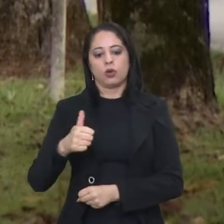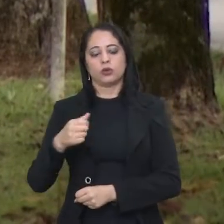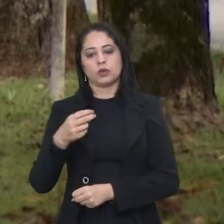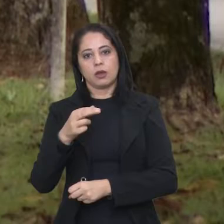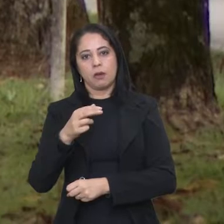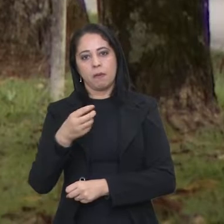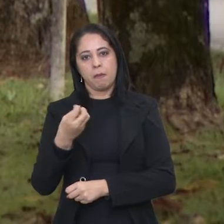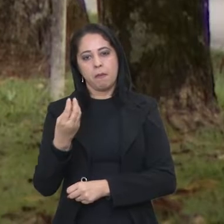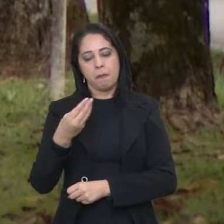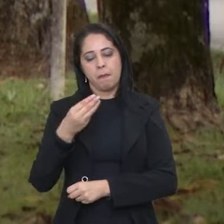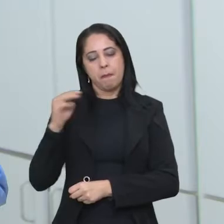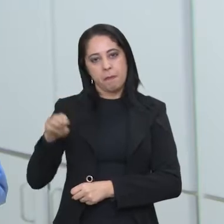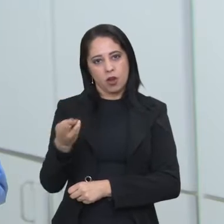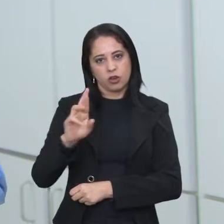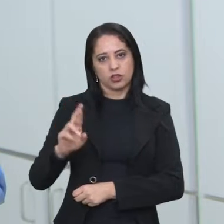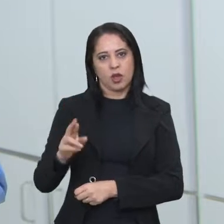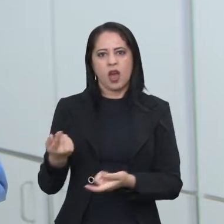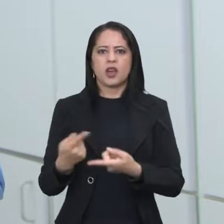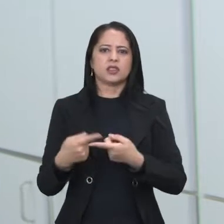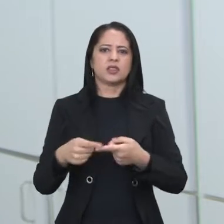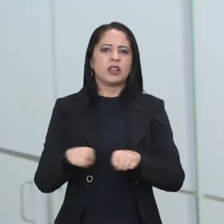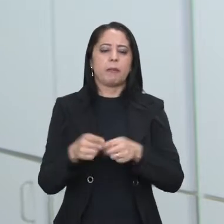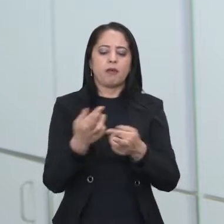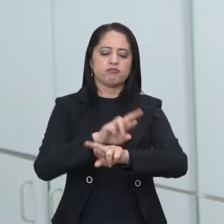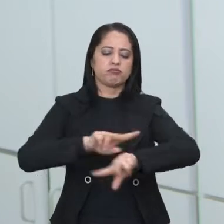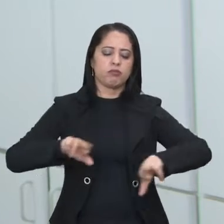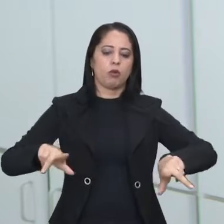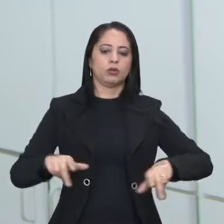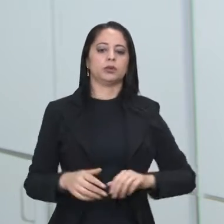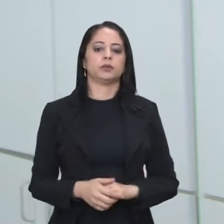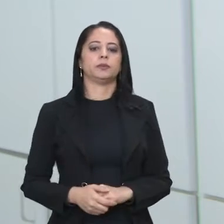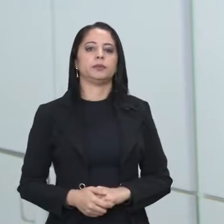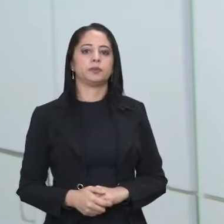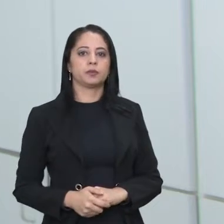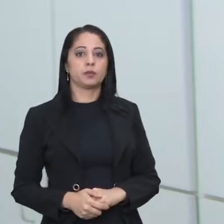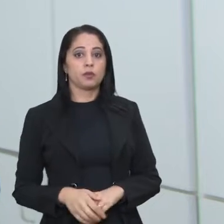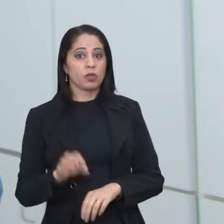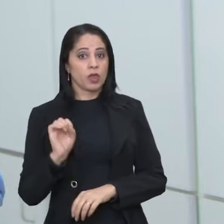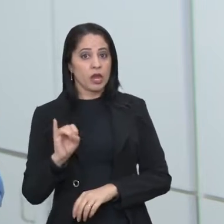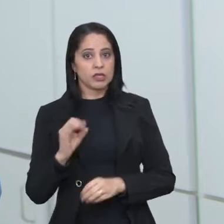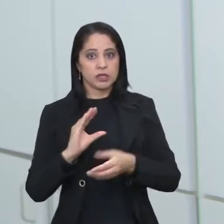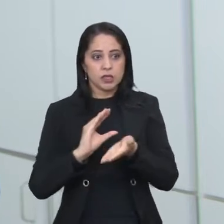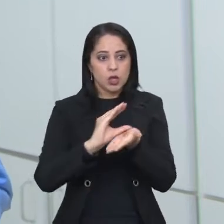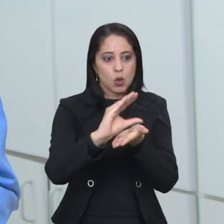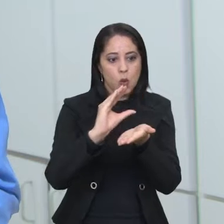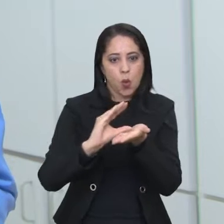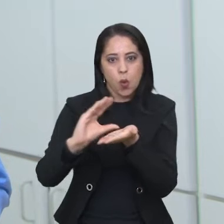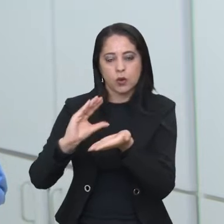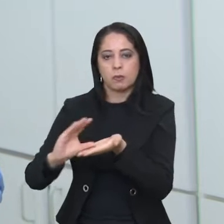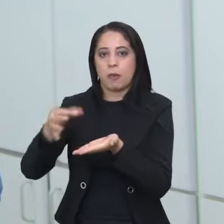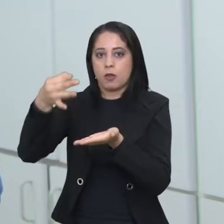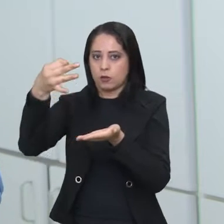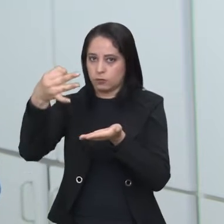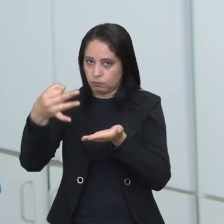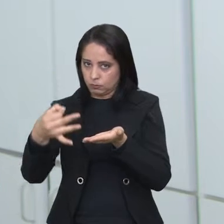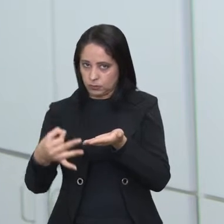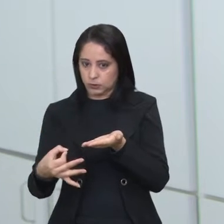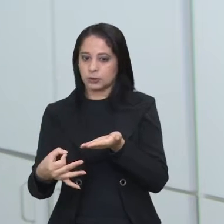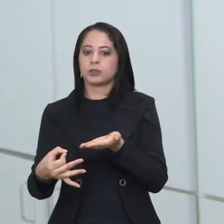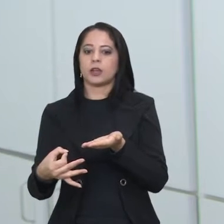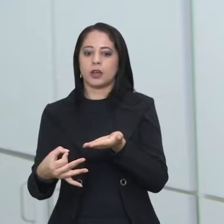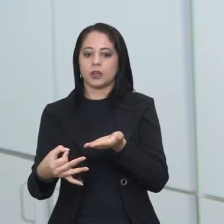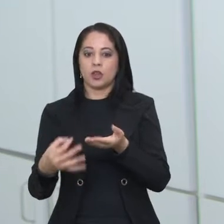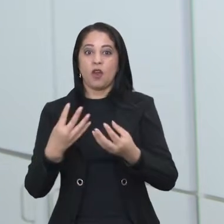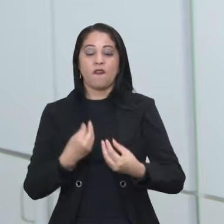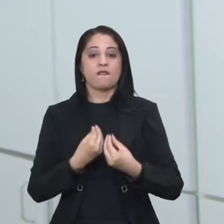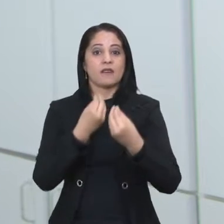milhões, entre outros. A LDO, quando bem planejada e aplicada, garante o andamento dos projetos necessários